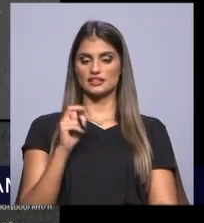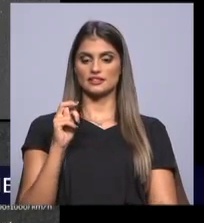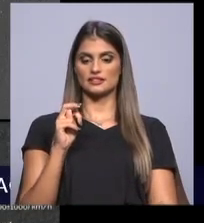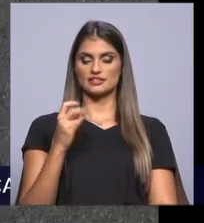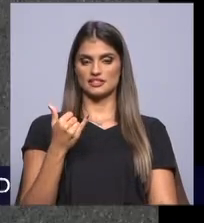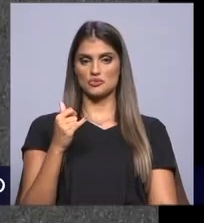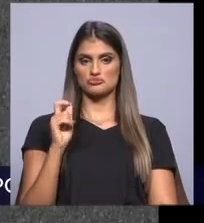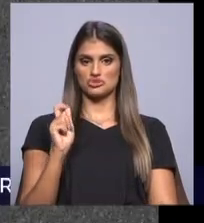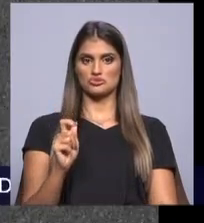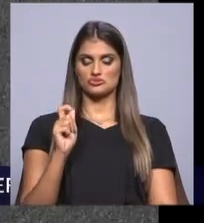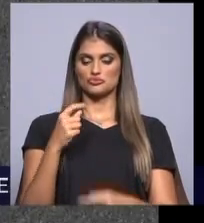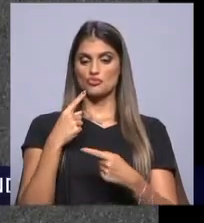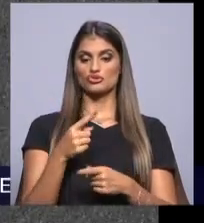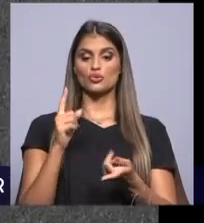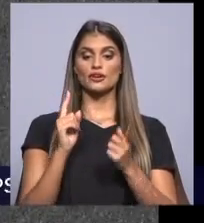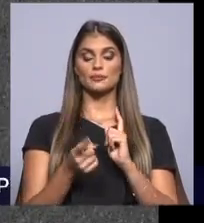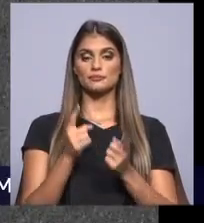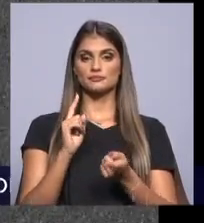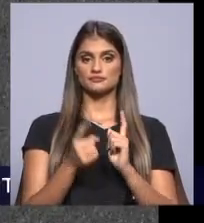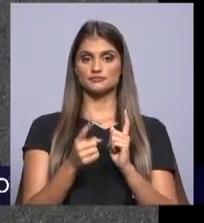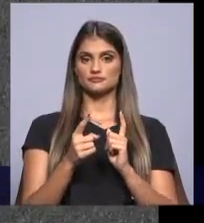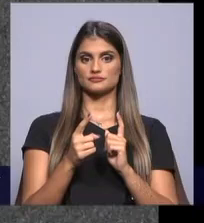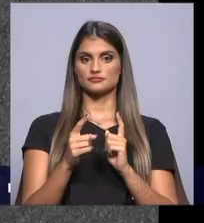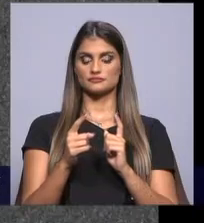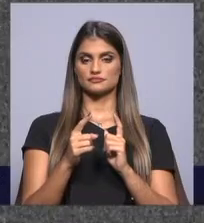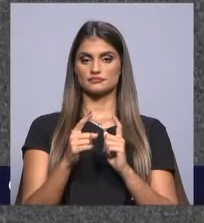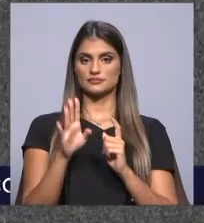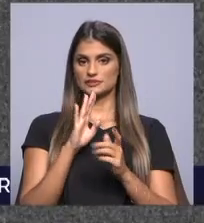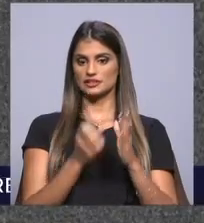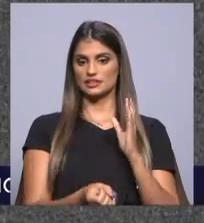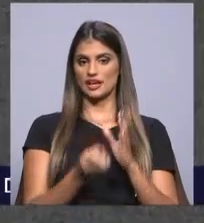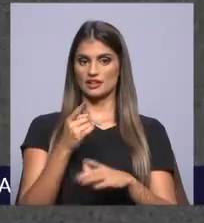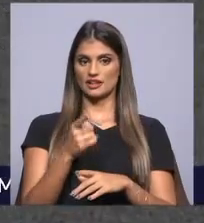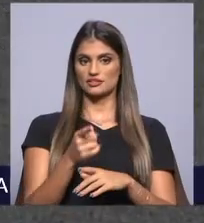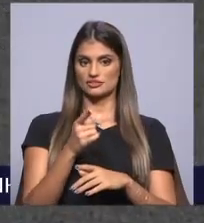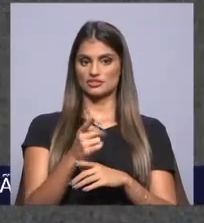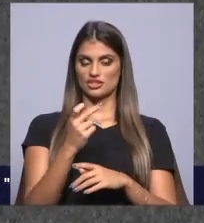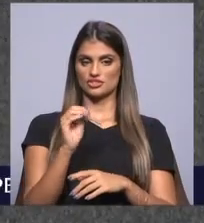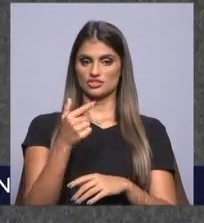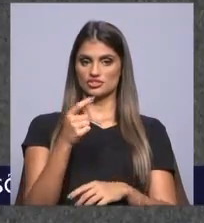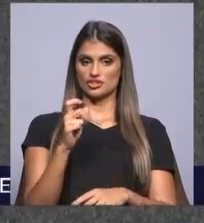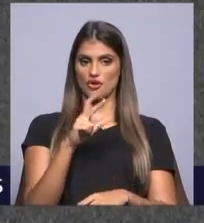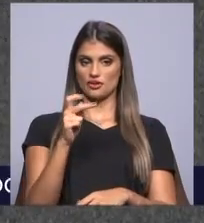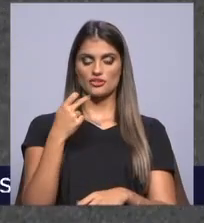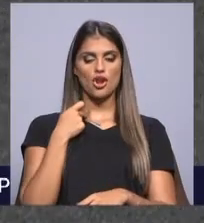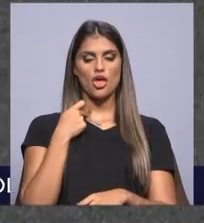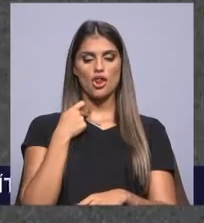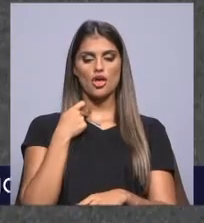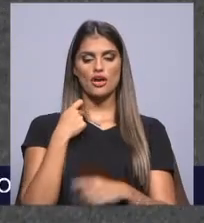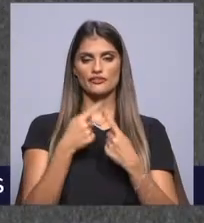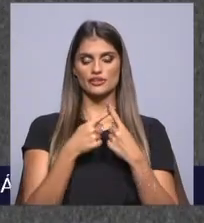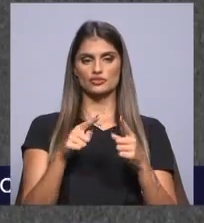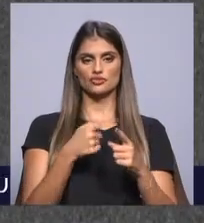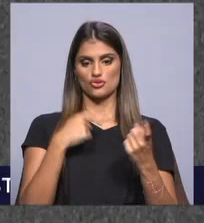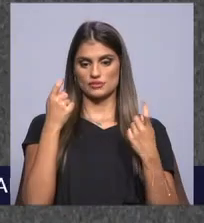32 minutos diz-nos que se calhar a constituição deste Dimorphos, deste asteroide mais pequenininho, é se calhar diferente que aquilo que